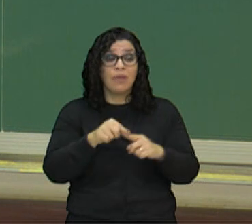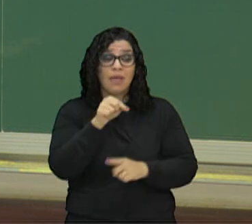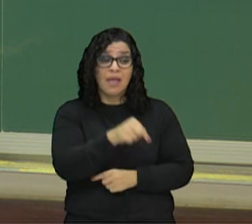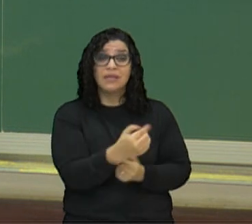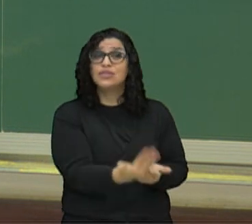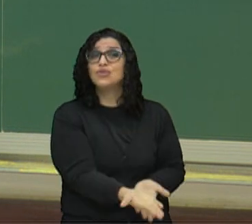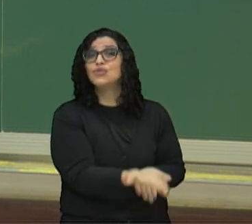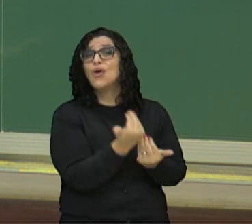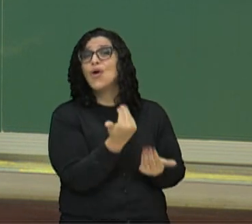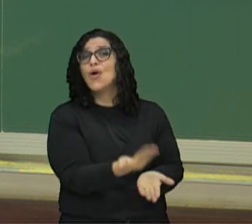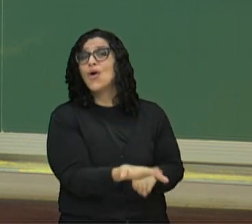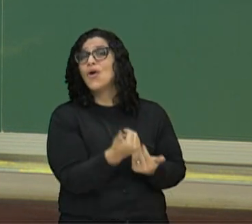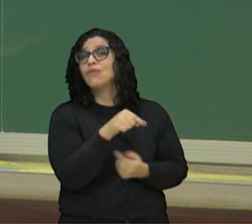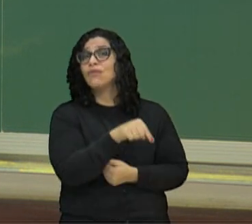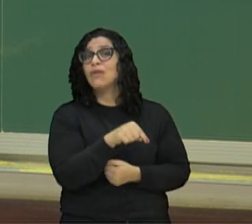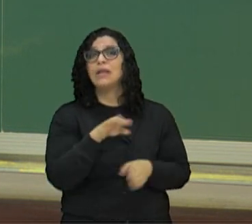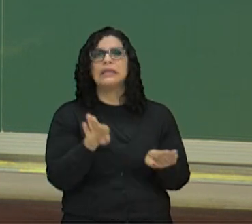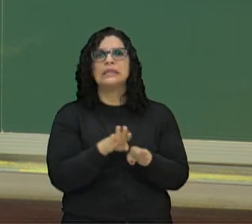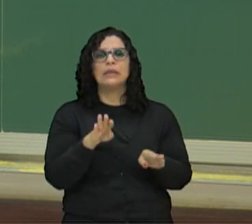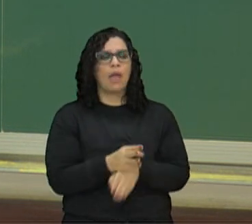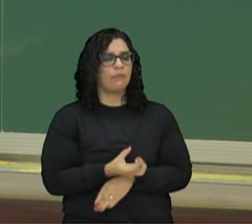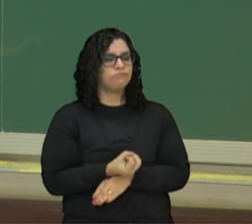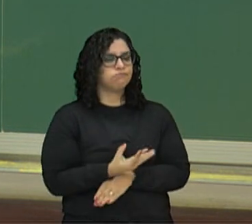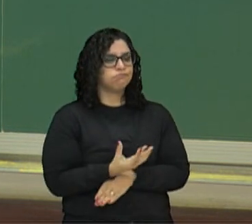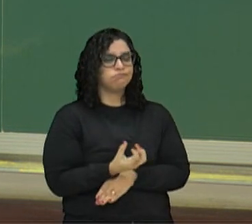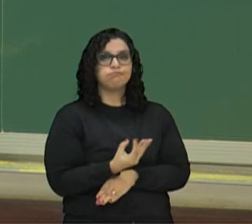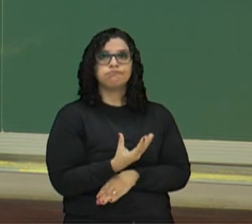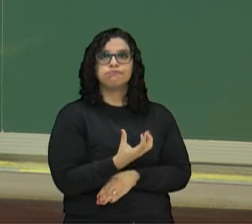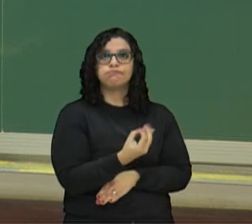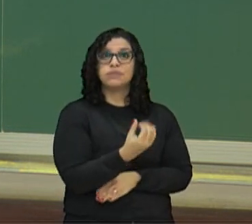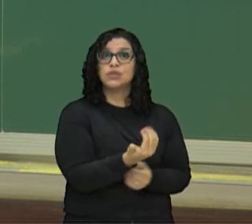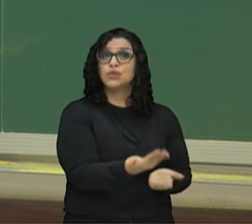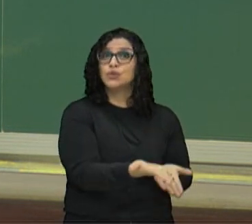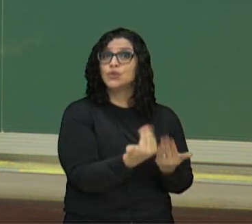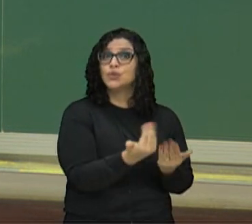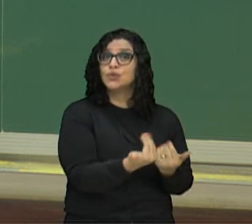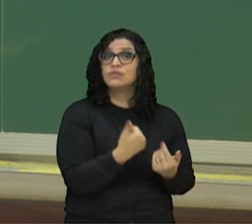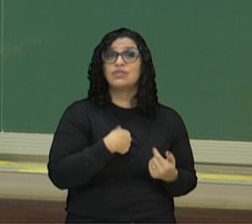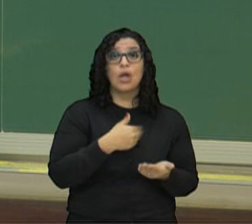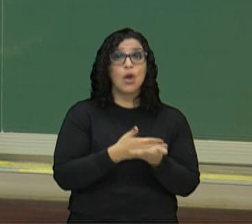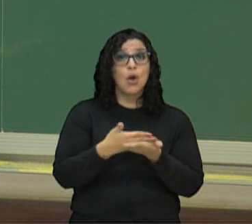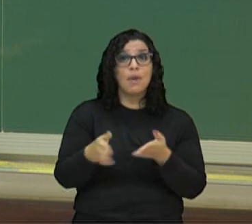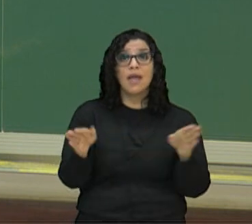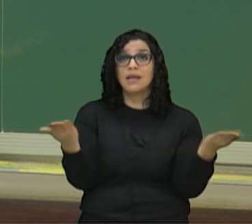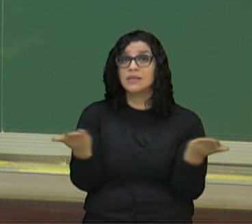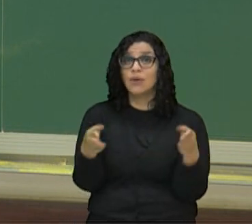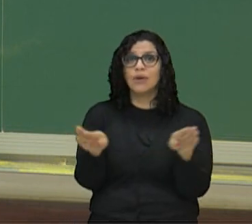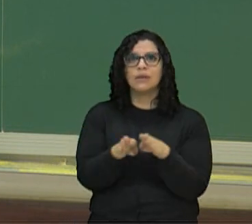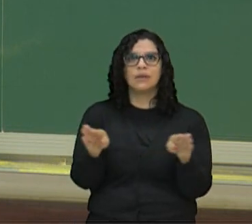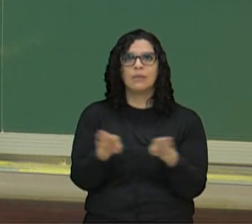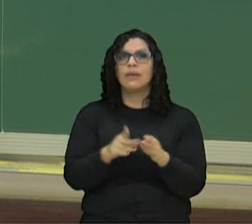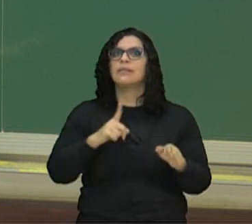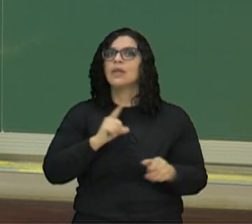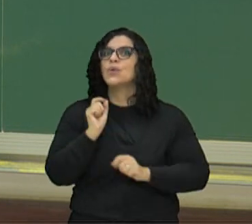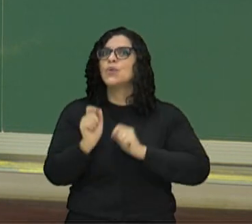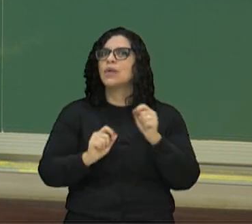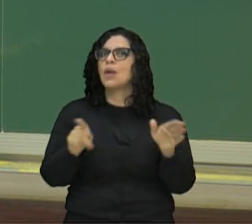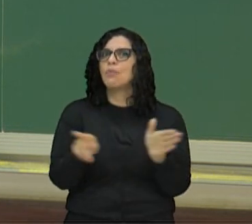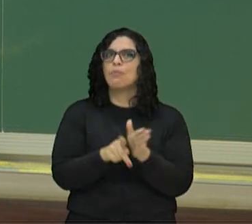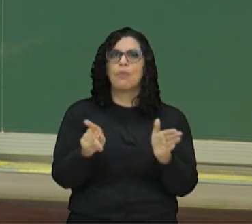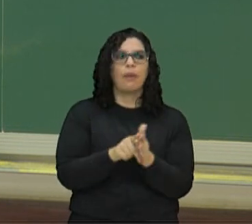tão jovem e ele sai por essa aventura e tão jovem ele já começa a enfrentar